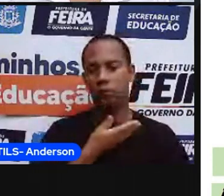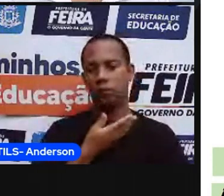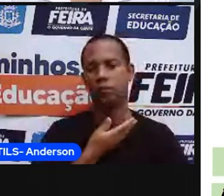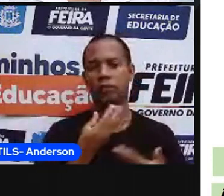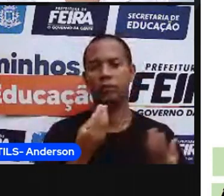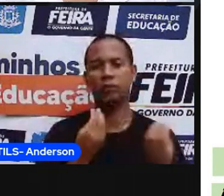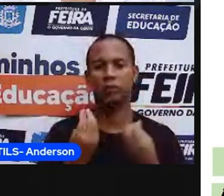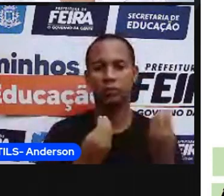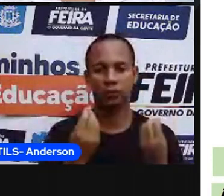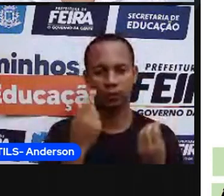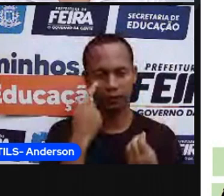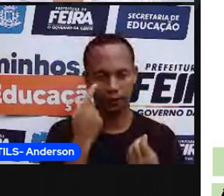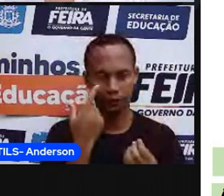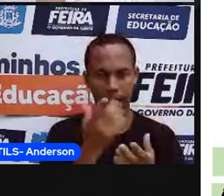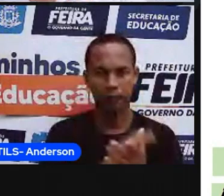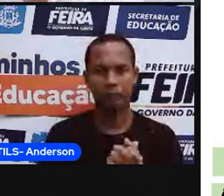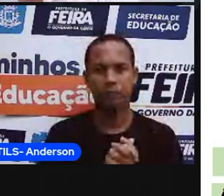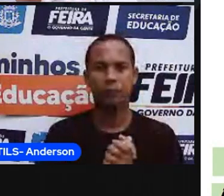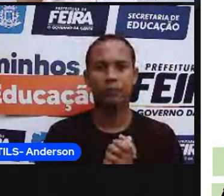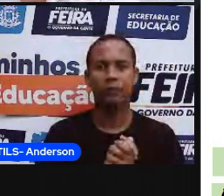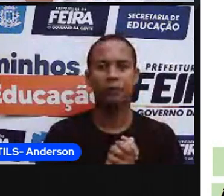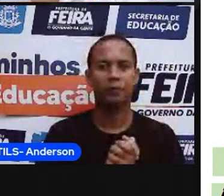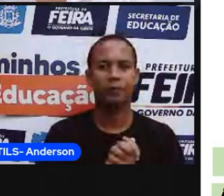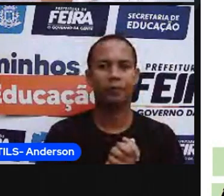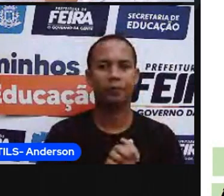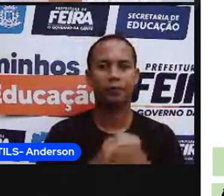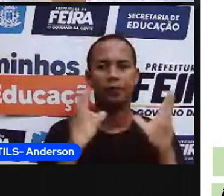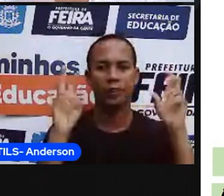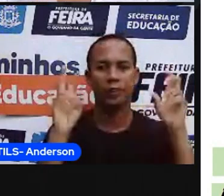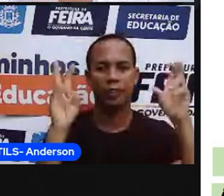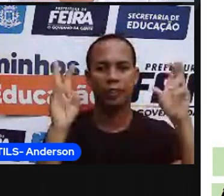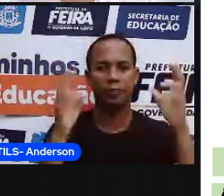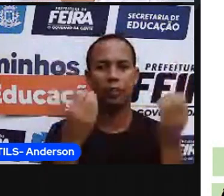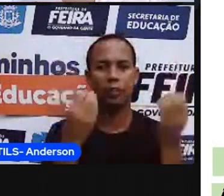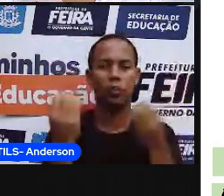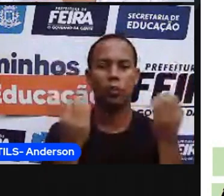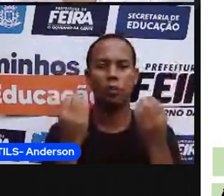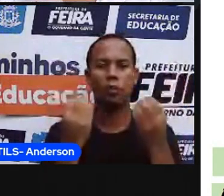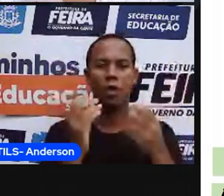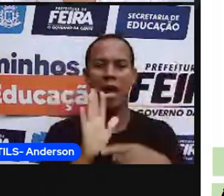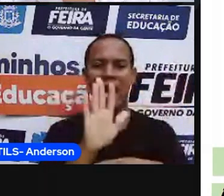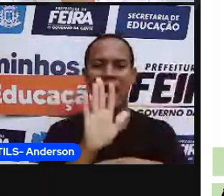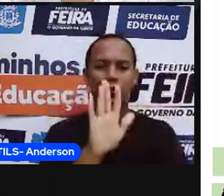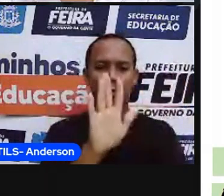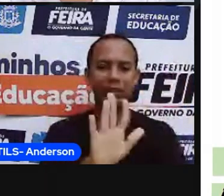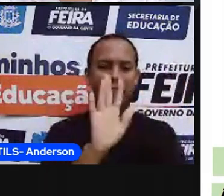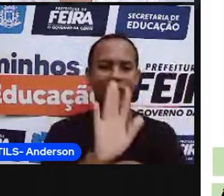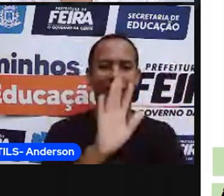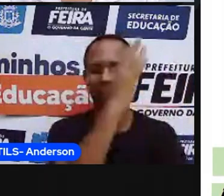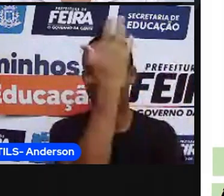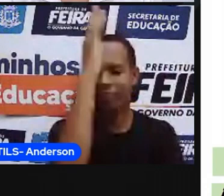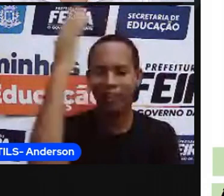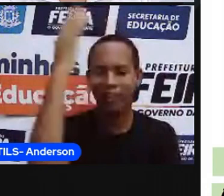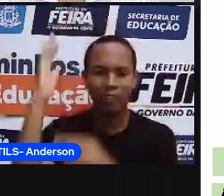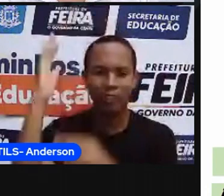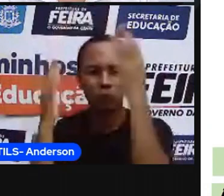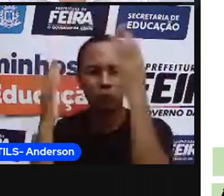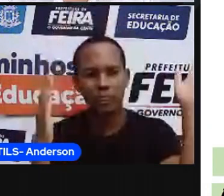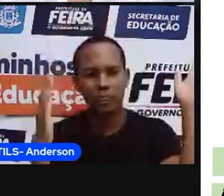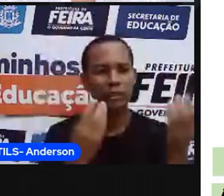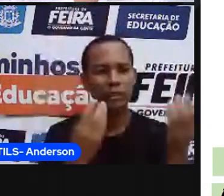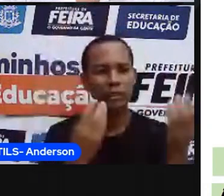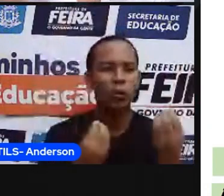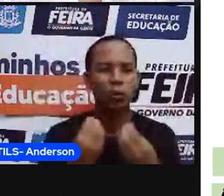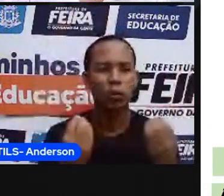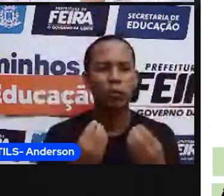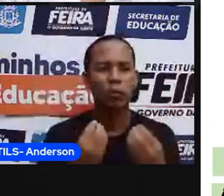Anderson. Né? E vamos falar aqui sobre preservação da natureza. Várias vezes a Pro falou com